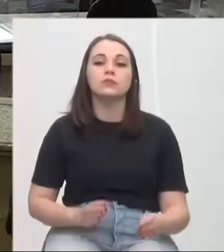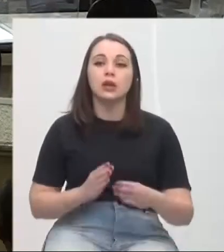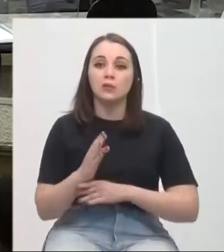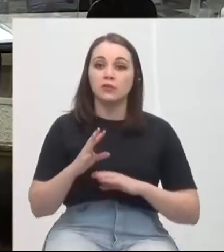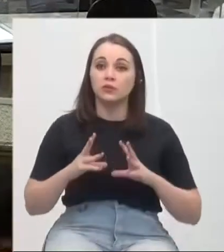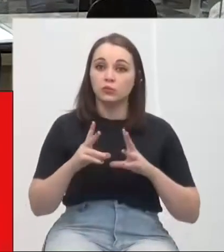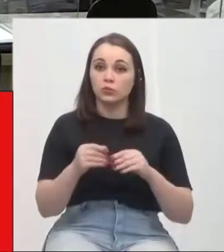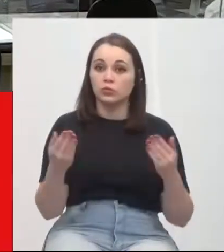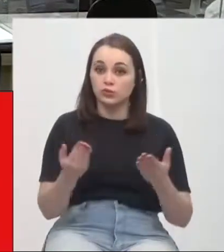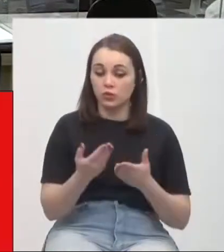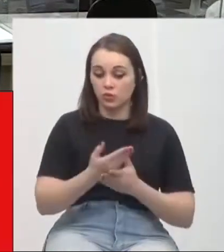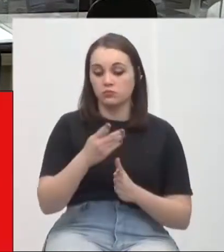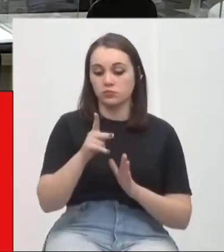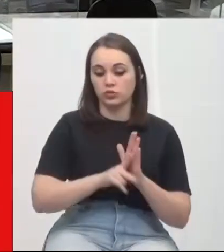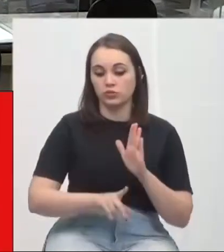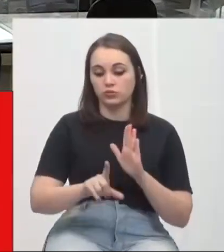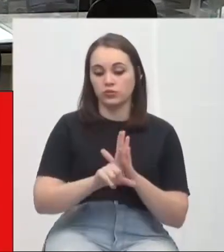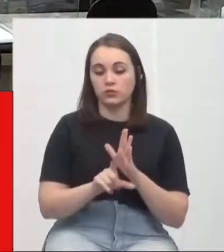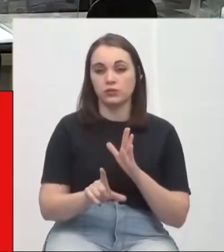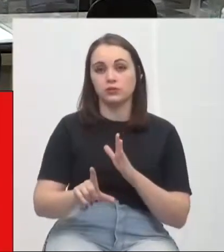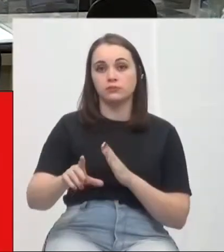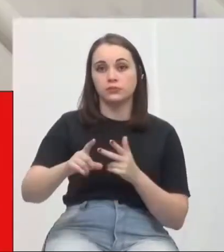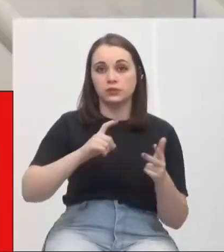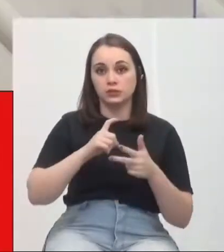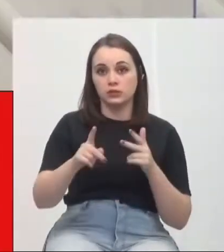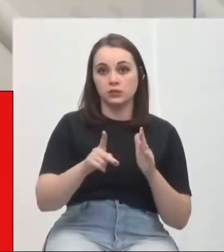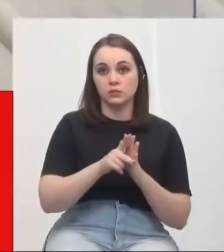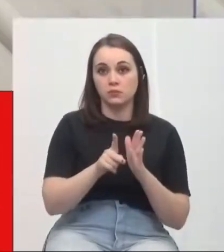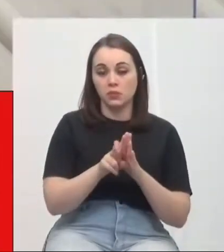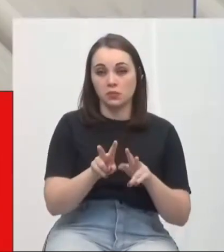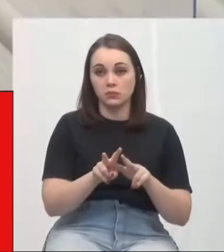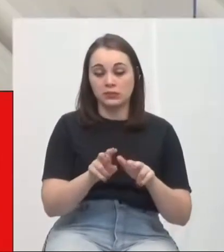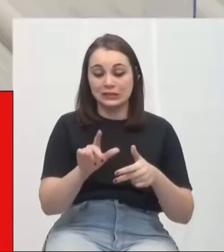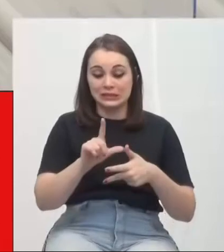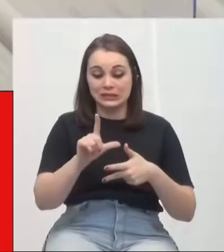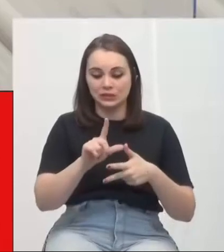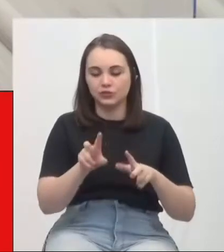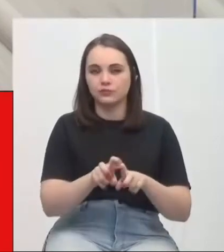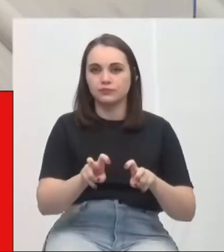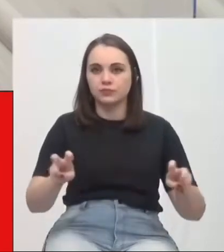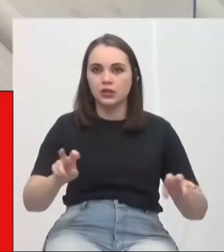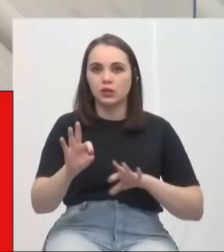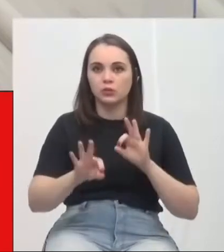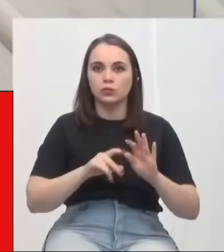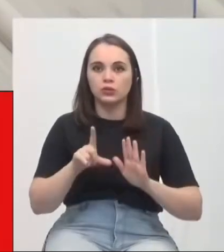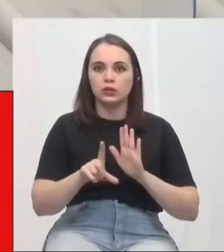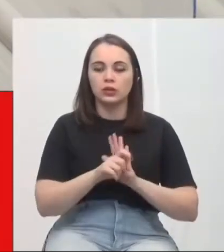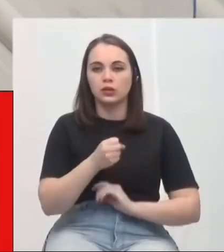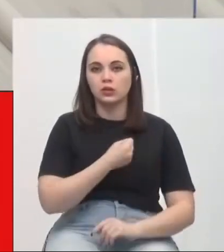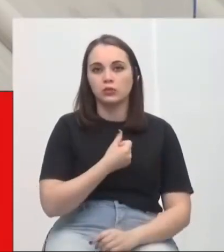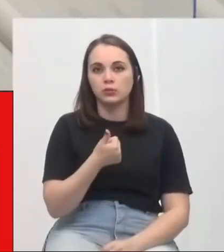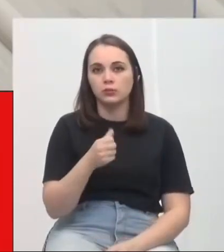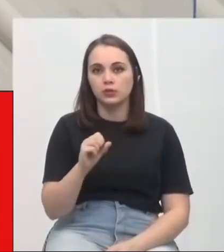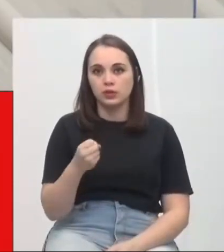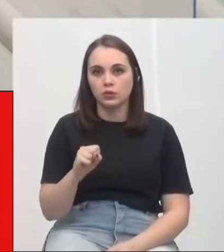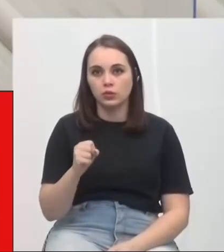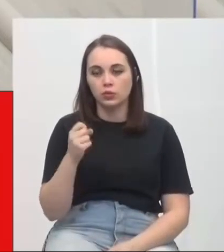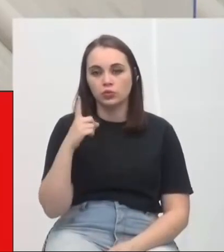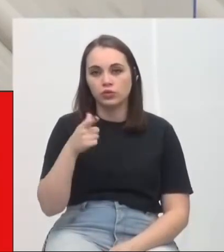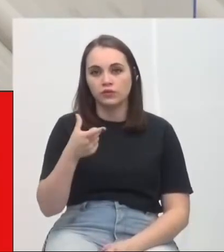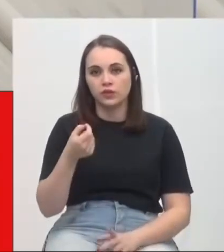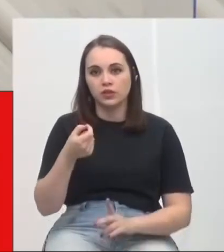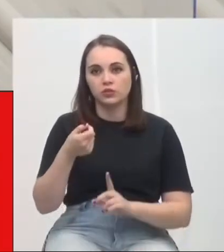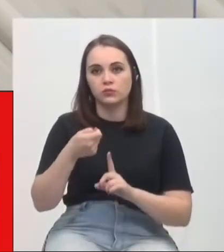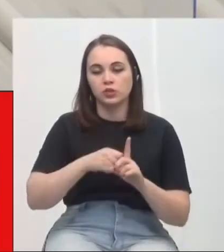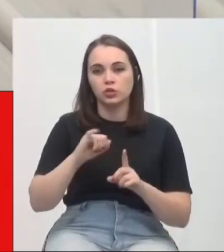PLCPL 003 barra 21 de autoria da mesa diretora que altera dispositivos da Lei Complementar número 68 de 20 de julho de 2009,